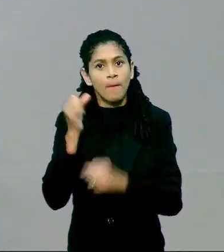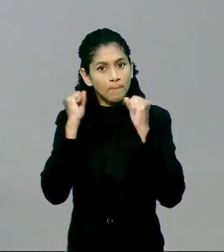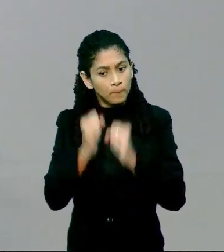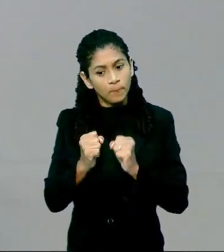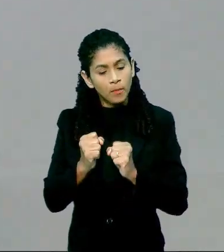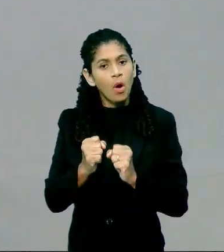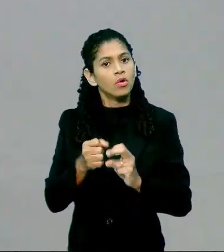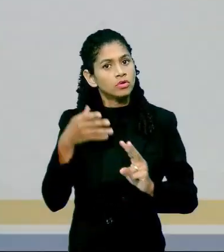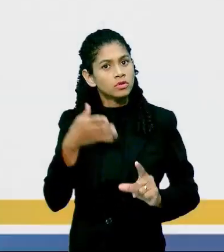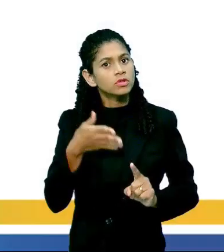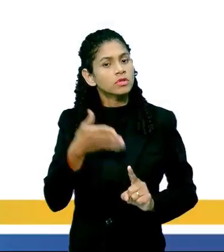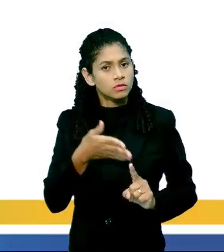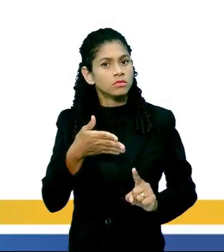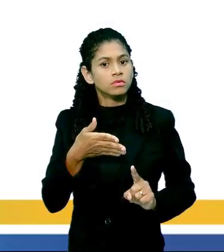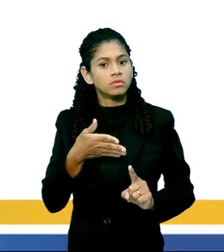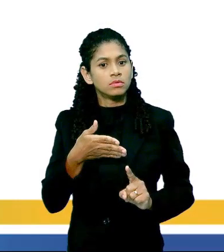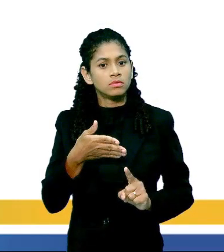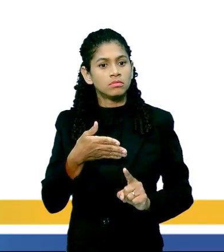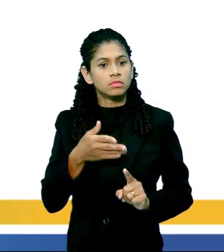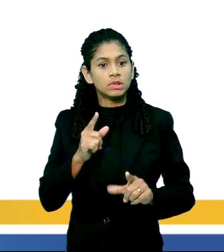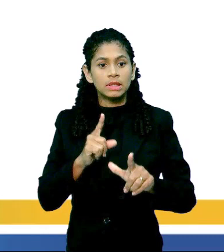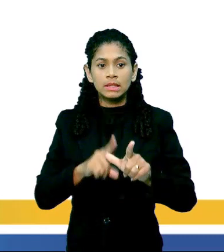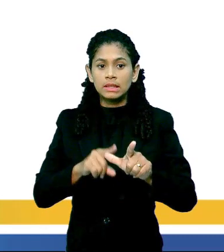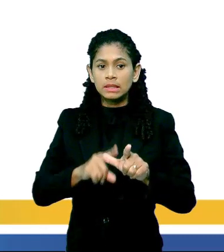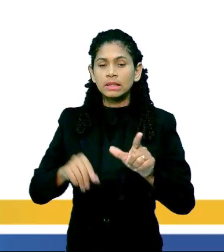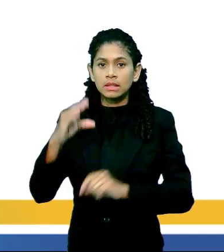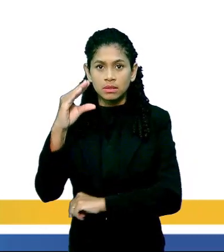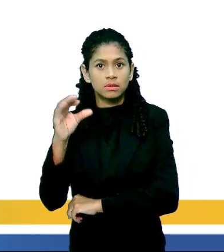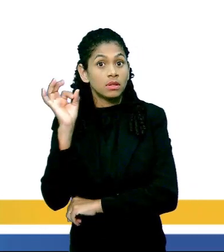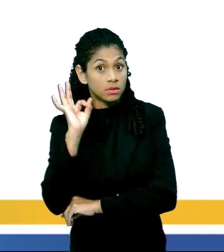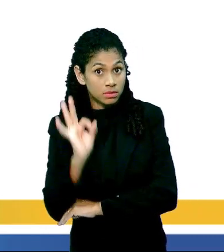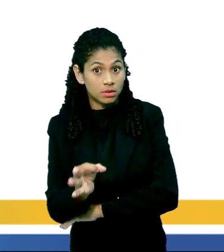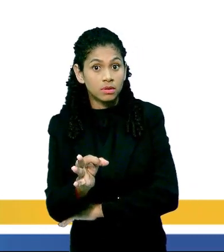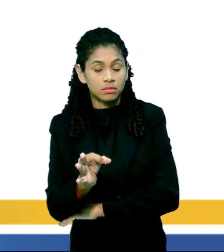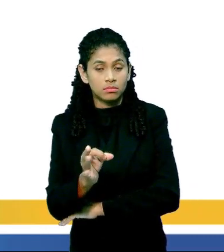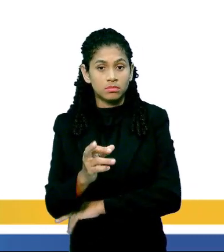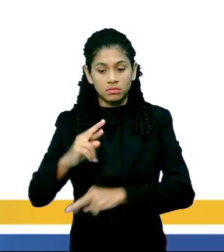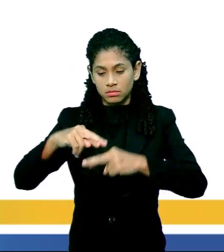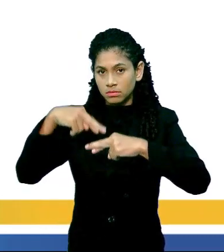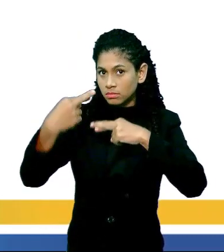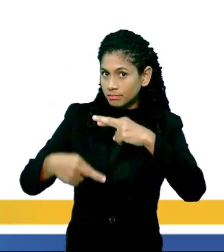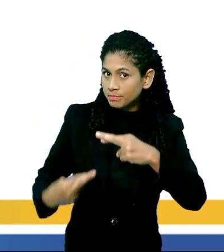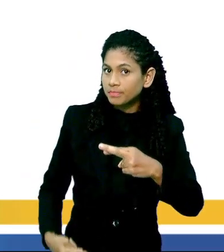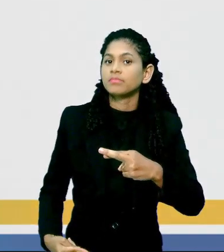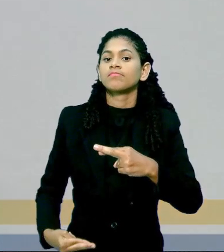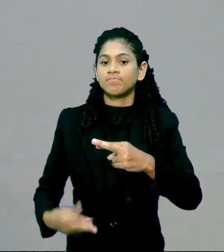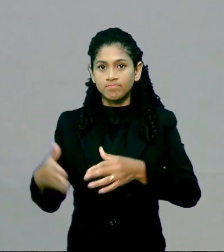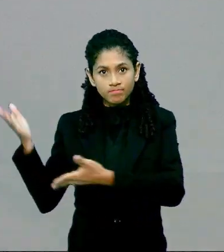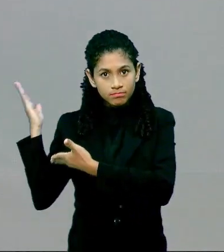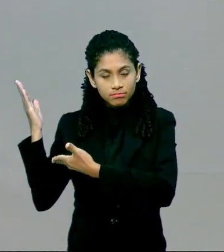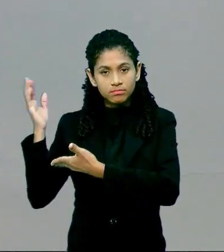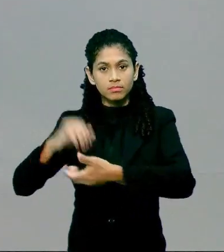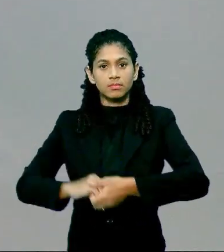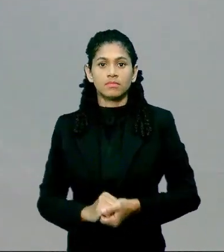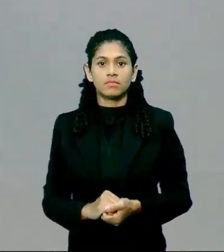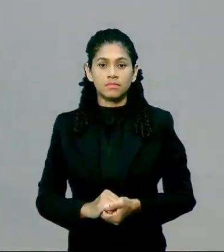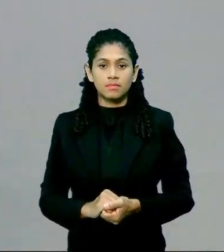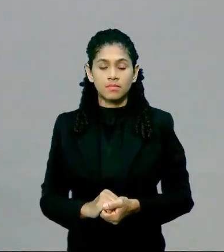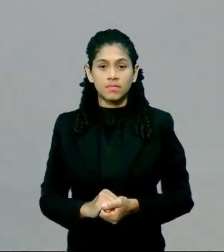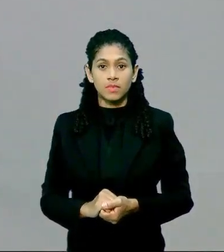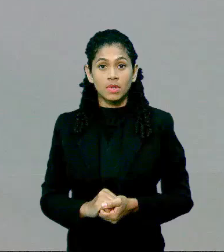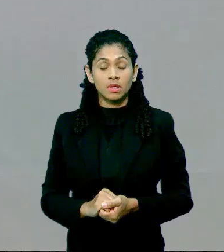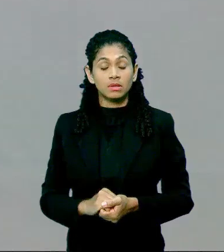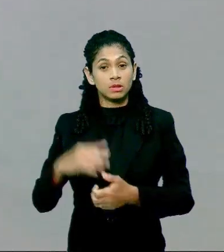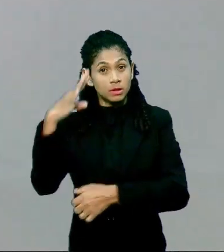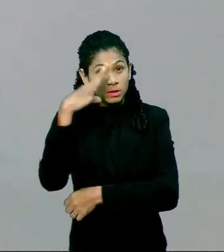favor, não venha forte não. A alternativa correta é a alternativa C. Compreendido isso, a gente tem as referências para ver